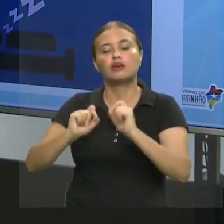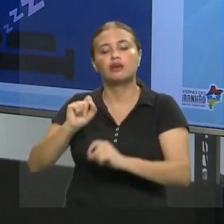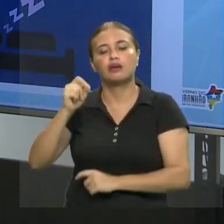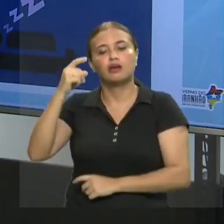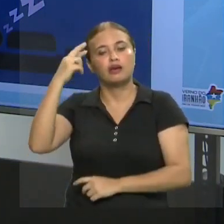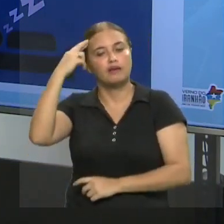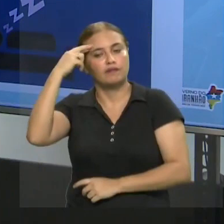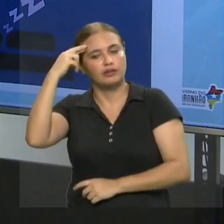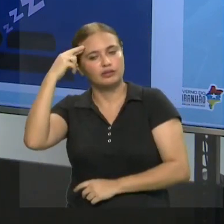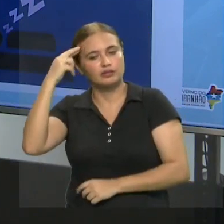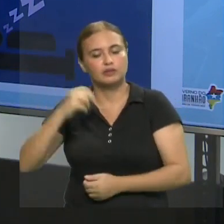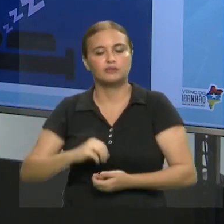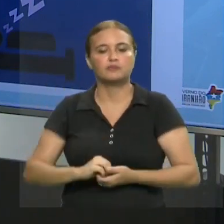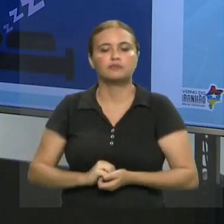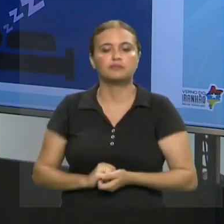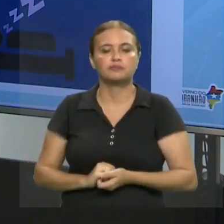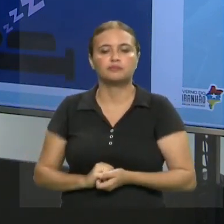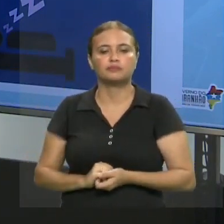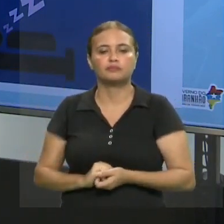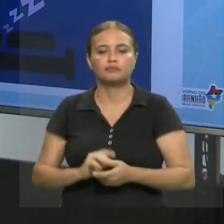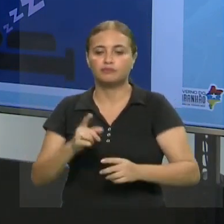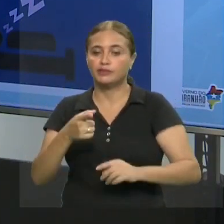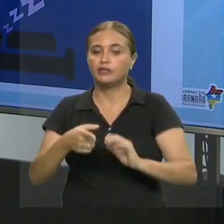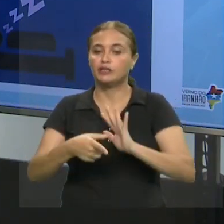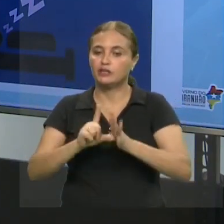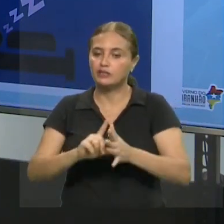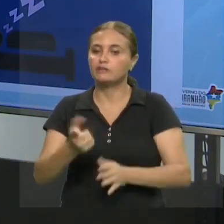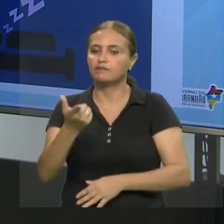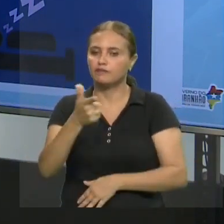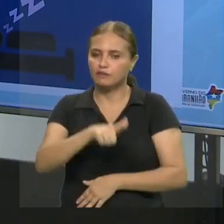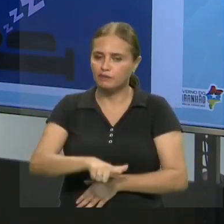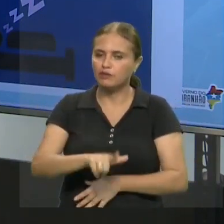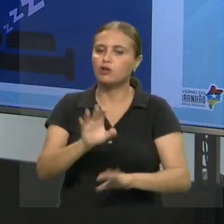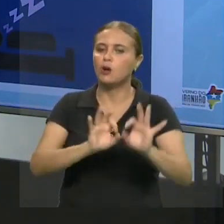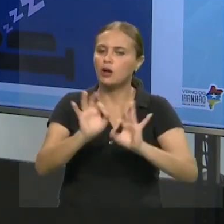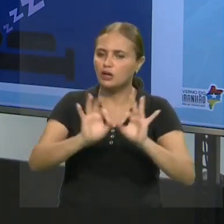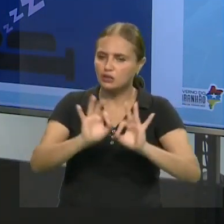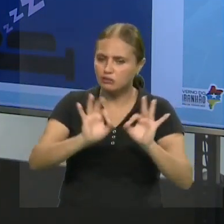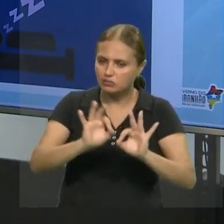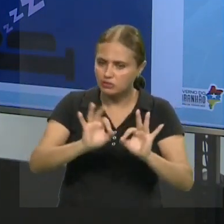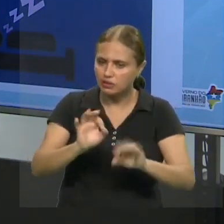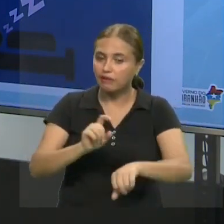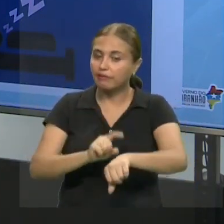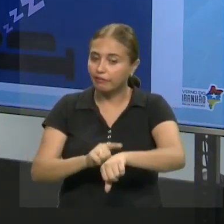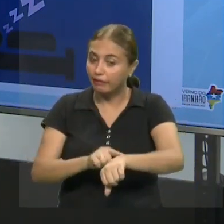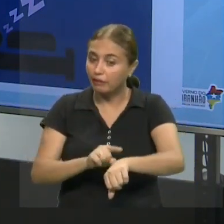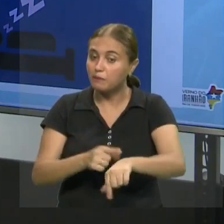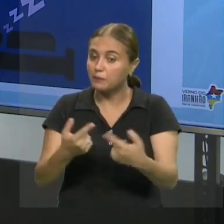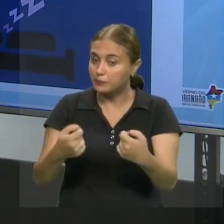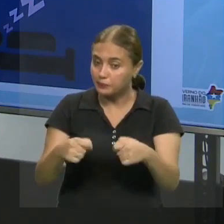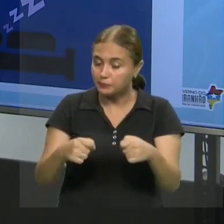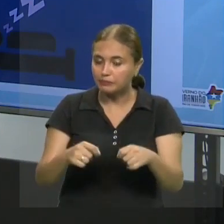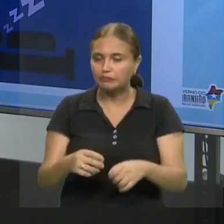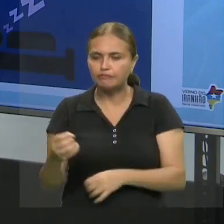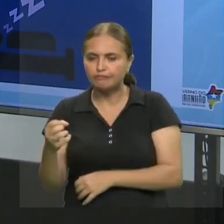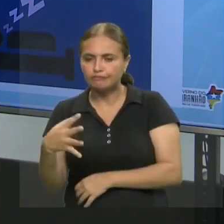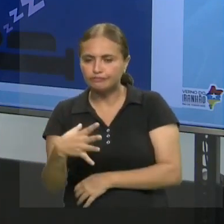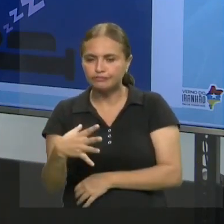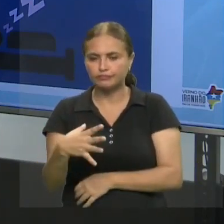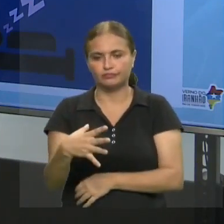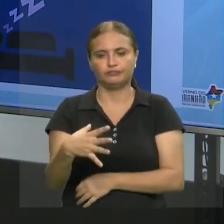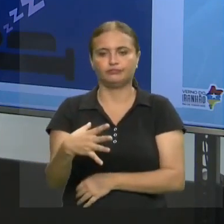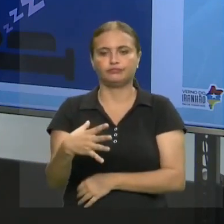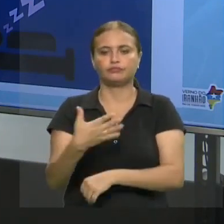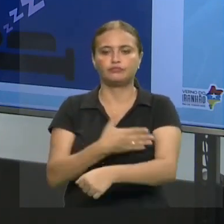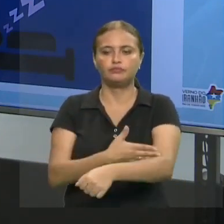né, e me reorganizar. Então, dentro desses novos hábitos,